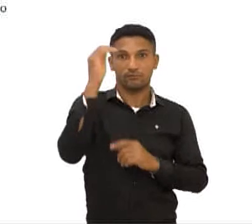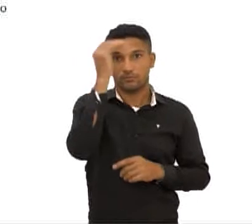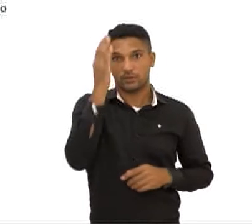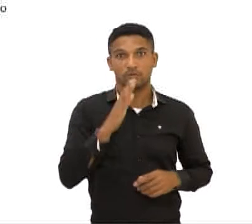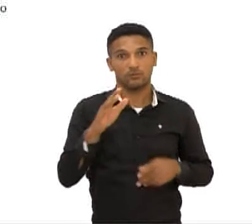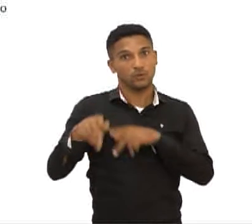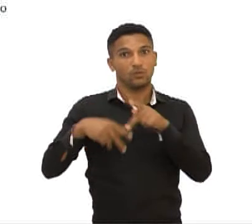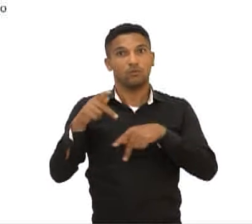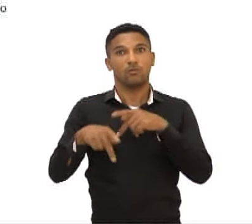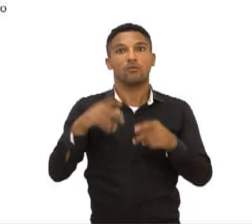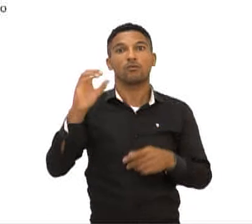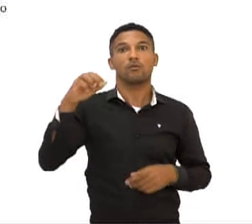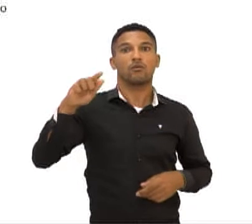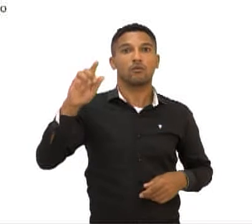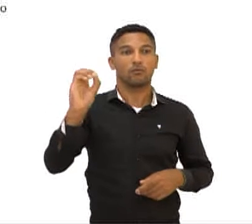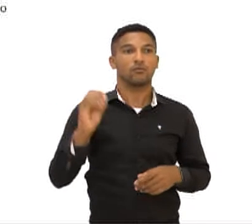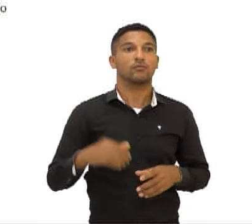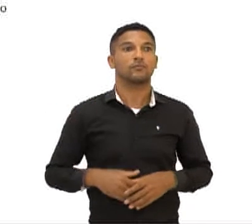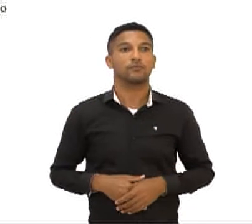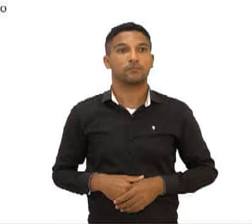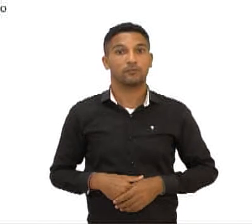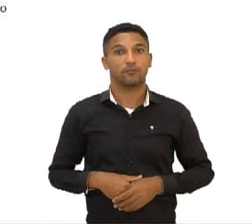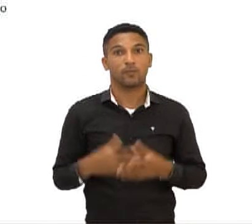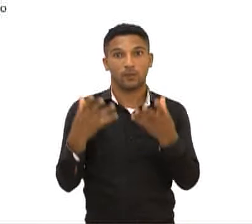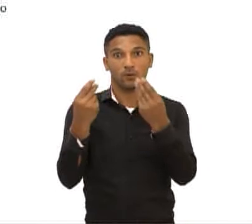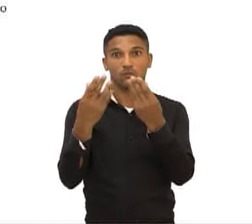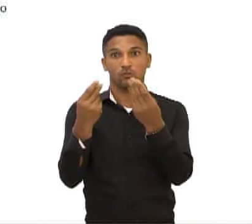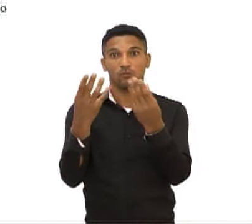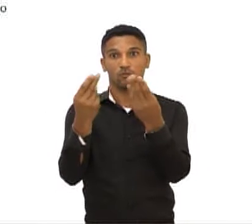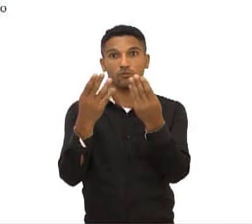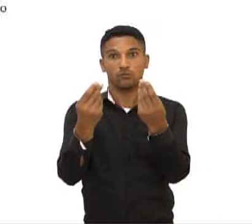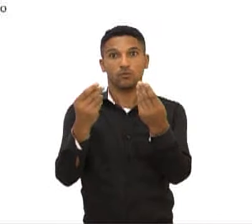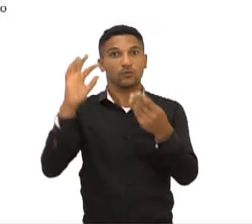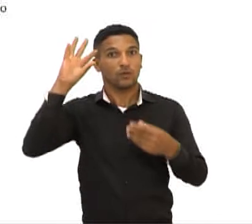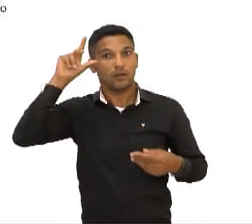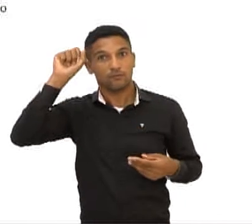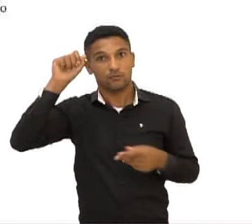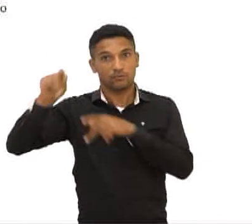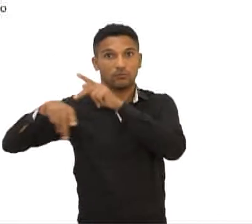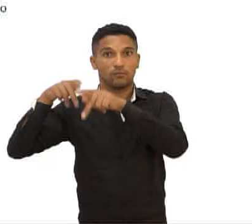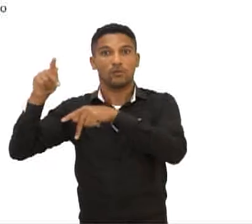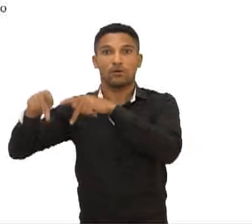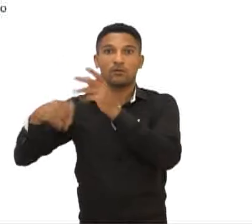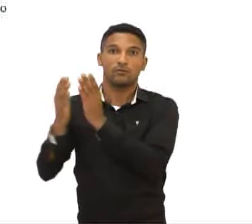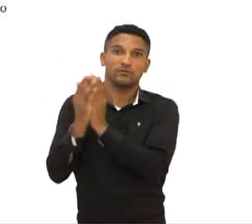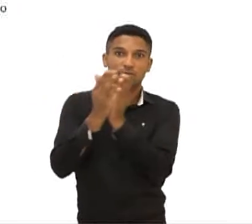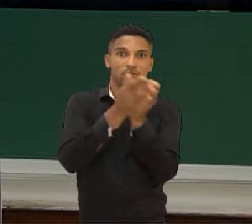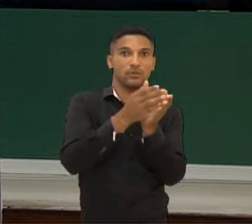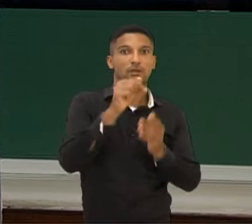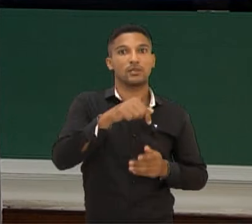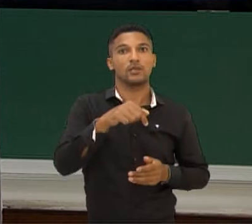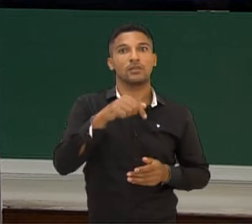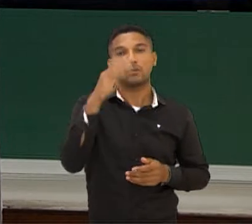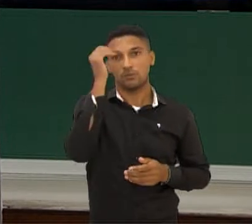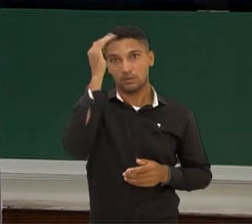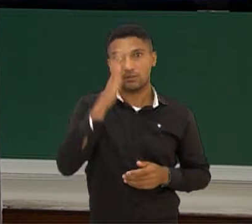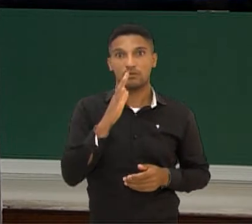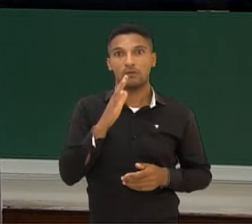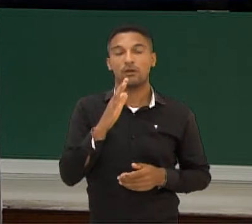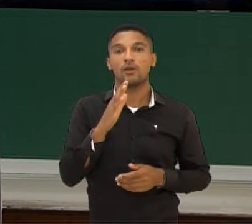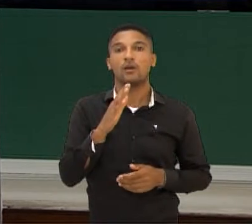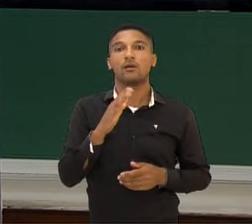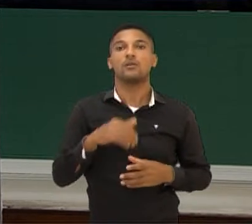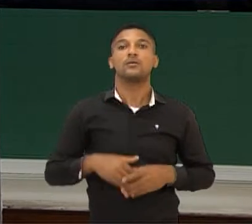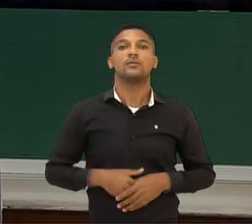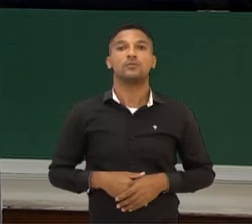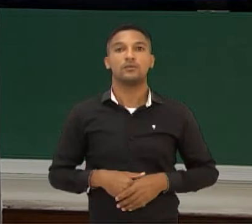Uma grande parcela dos africanos que vieram para cá, eles também vão trazer uma das coisas mais importantes para a construção